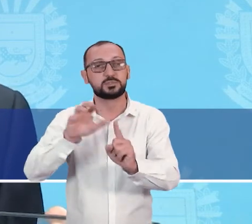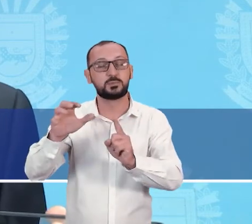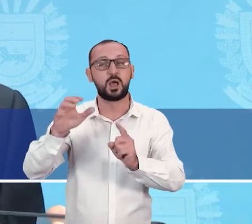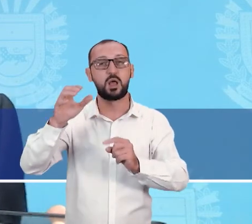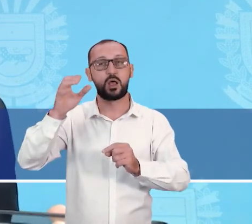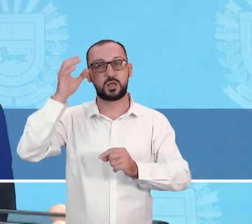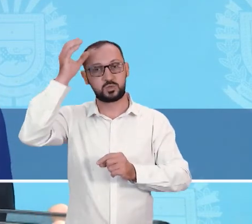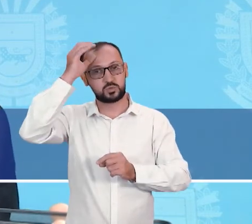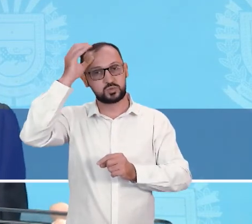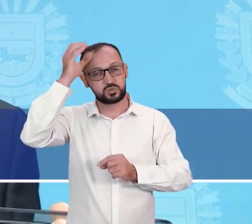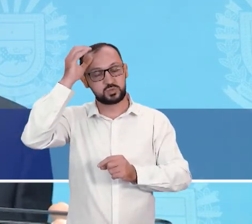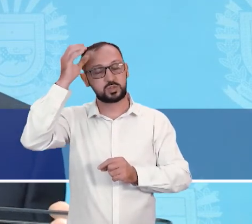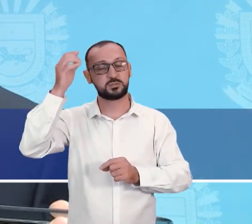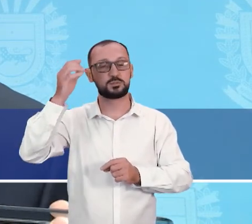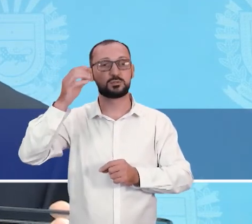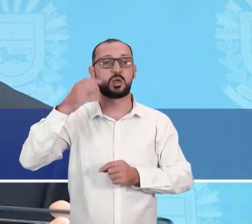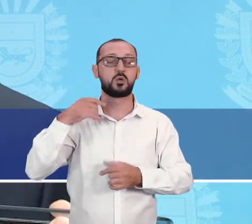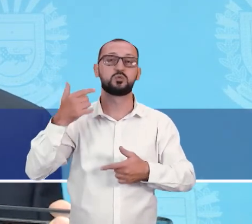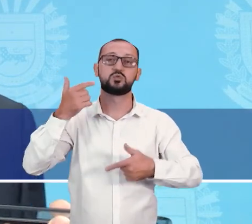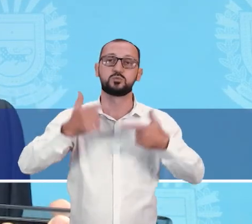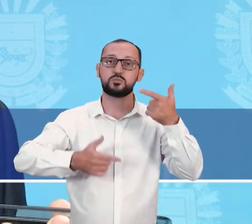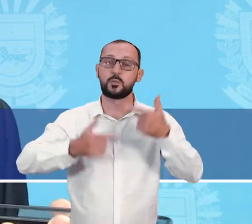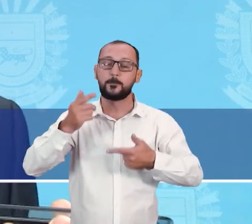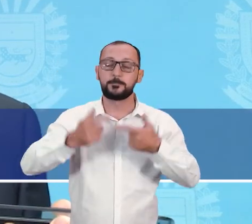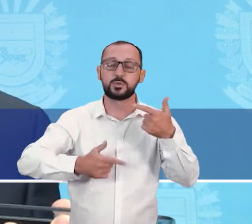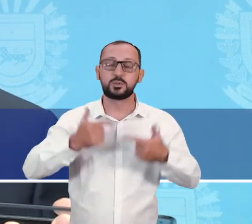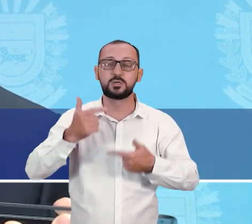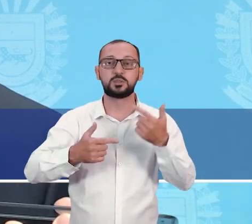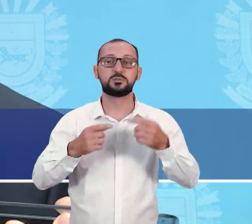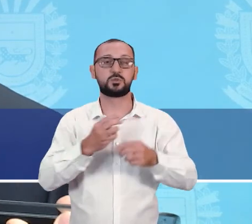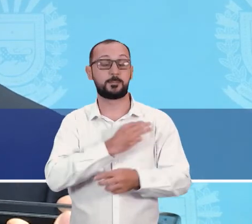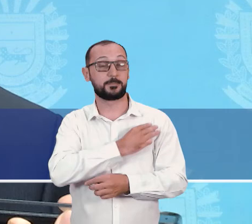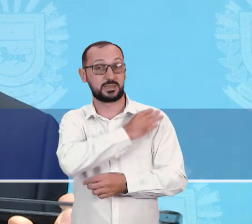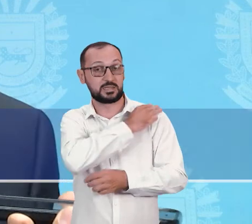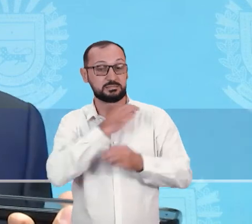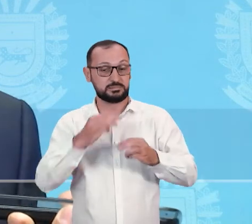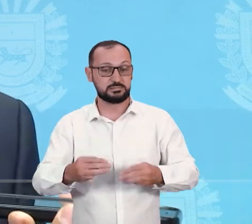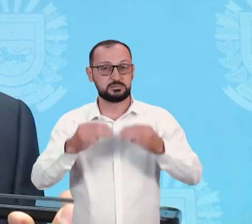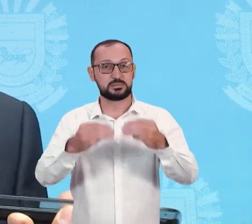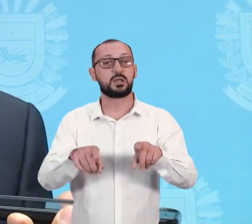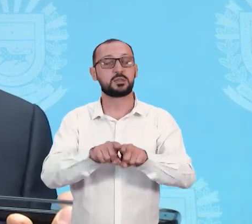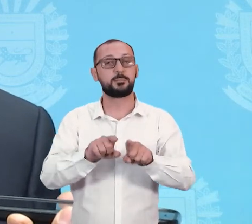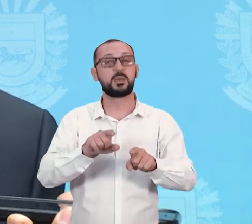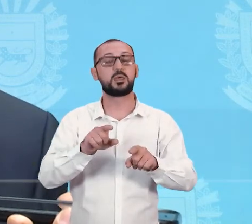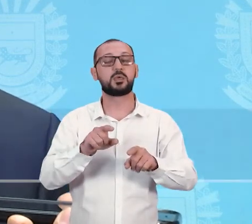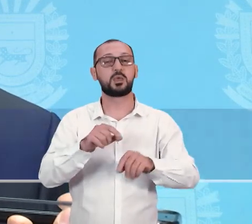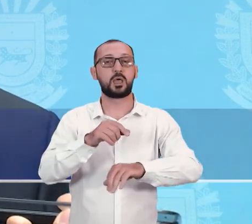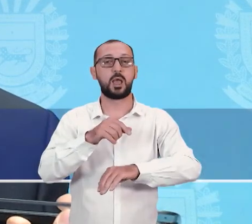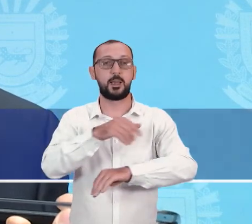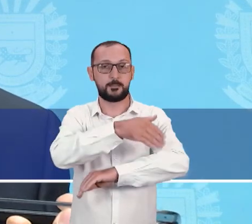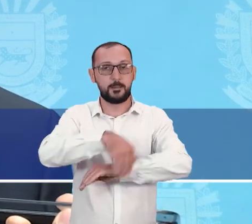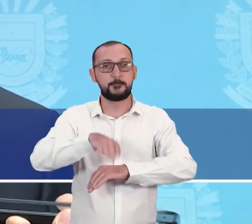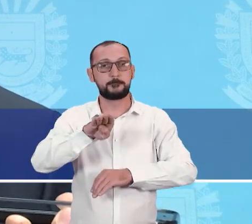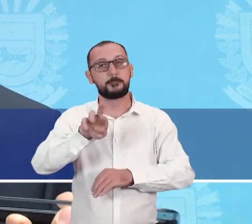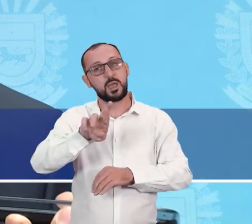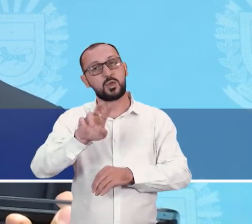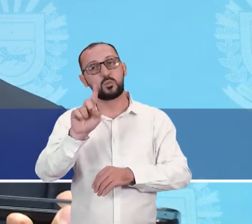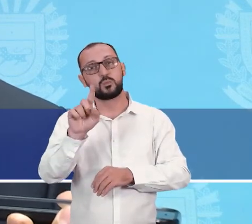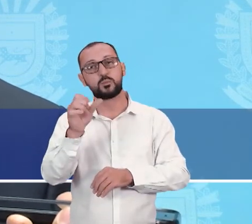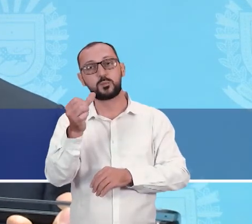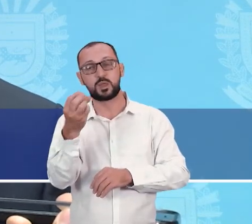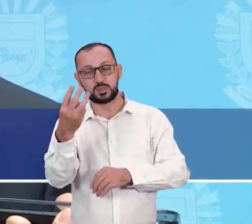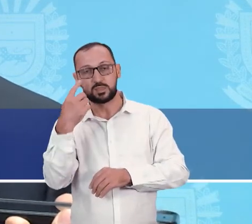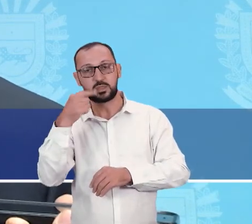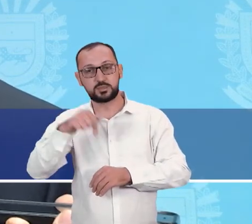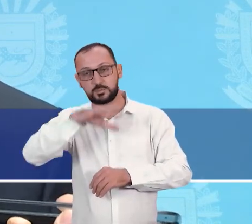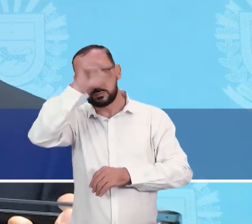sensibilizar, né, os políticos, os ministérios em Brasília da importância que tem a 163 para o Estado do Mato Grosso do Sul